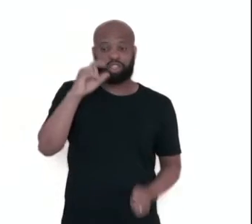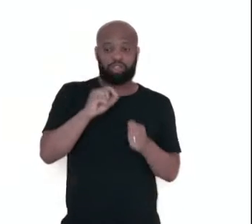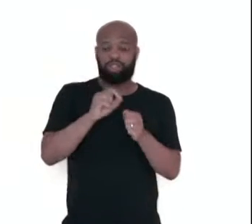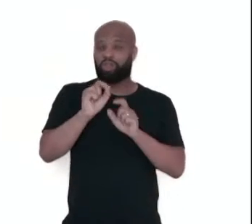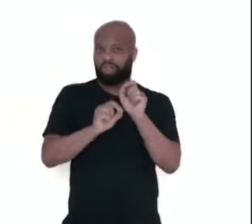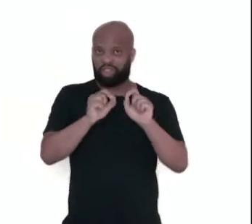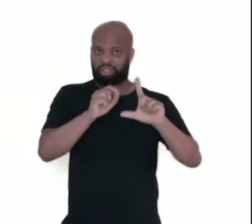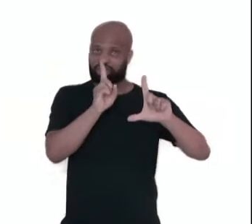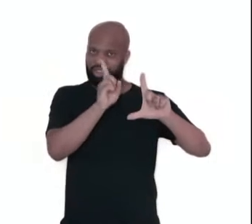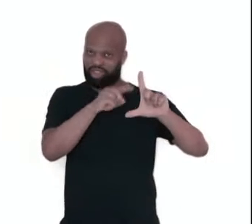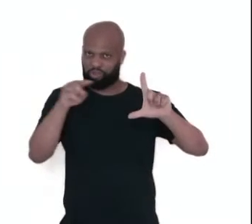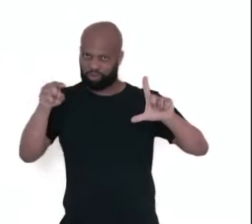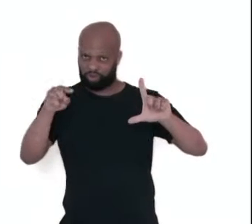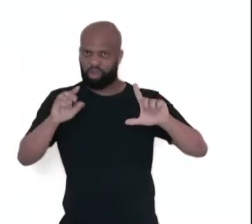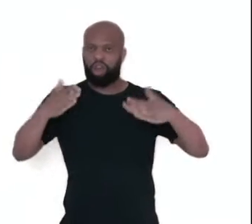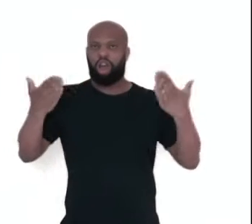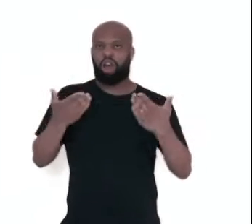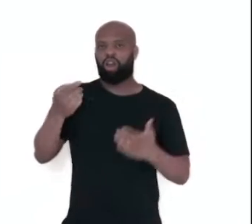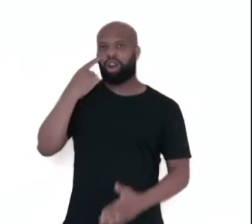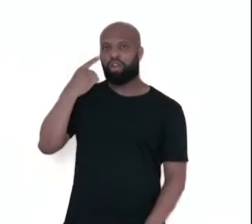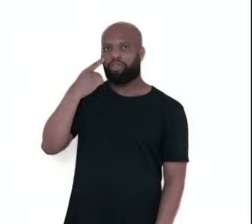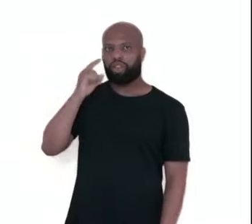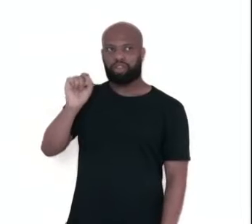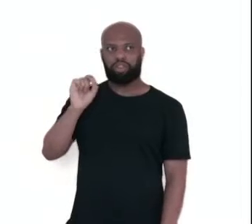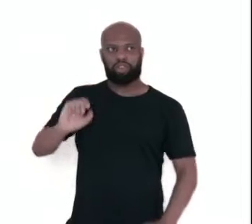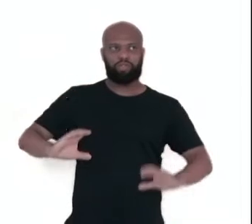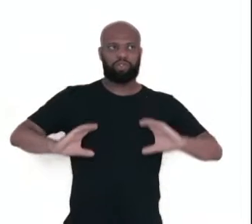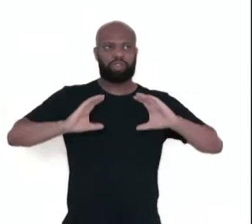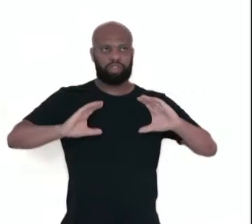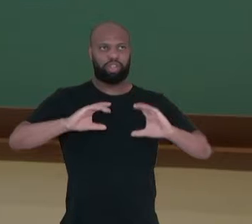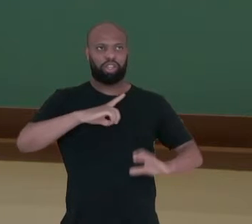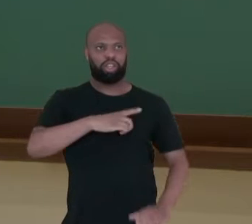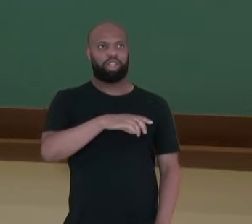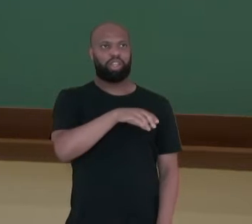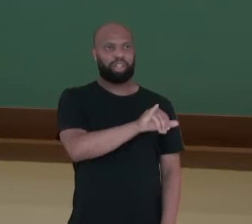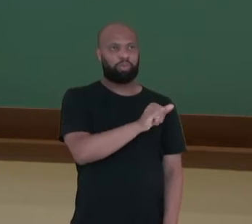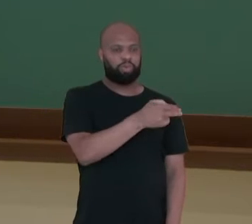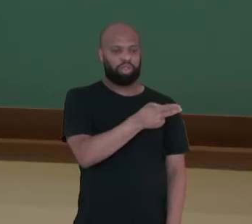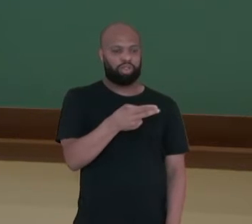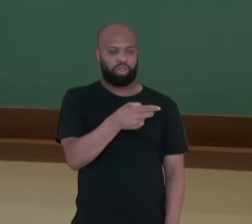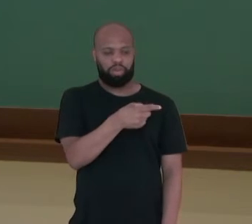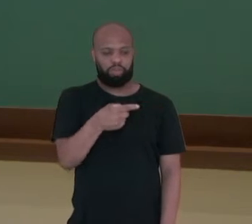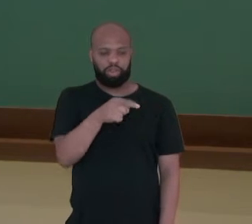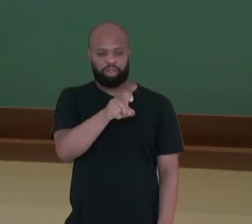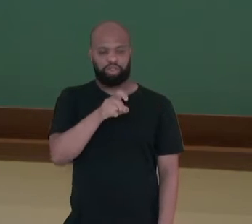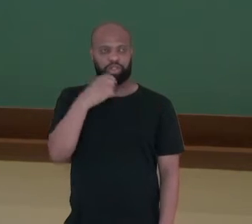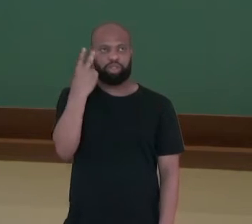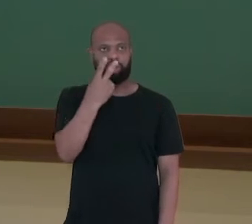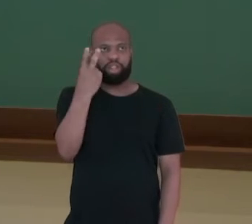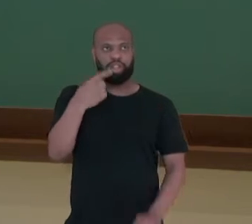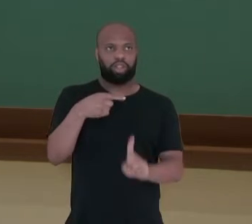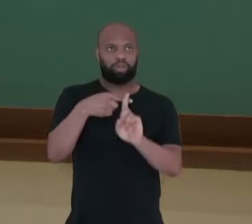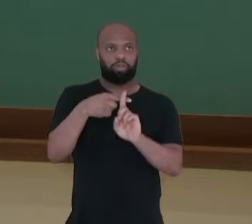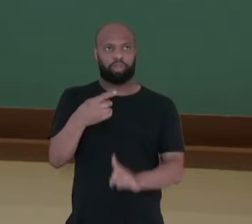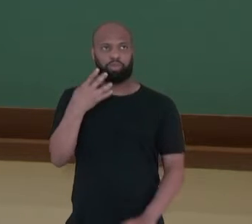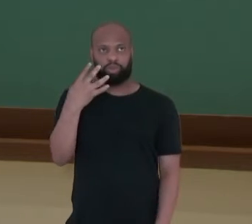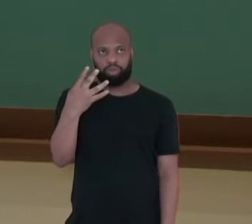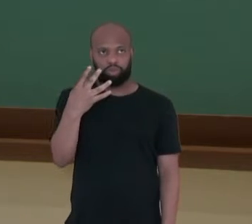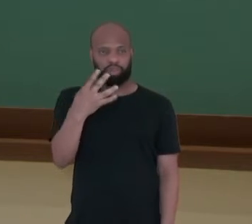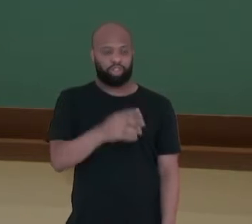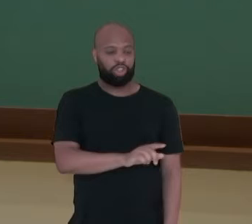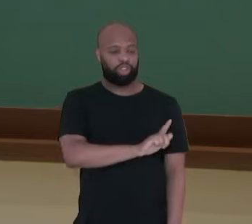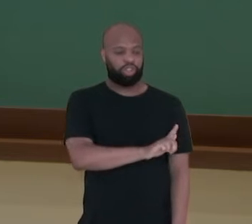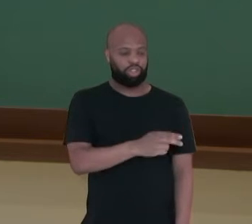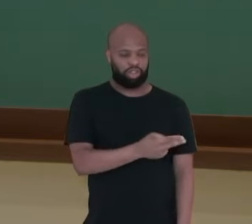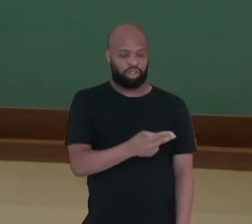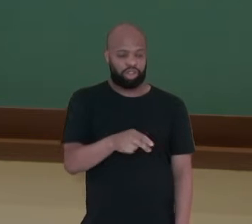gráfico. Então, observe as funções. Tem duas aqui, ó. Y igual a menos x ao quadrado mais 4 e